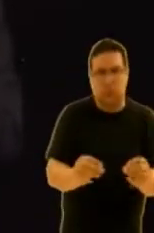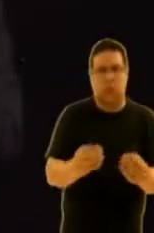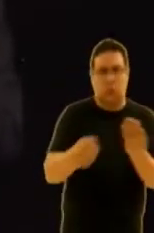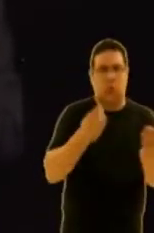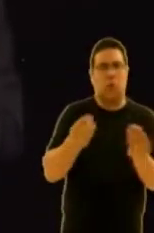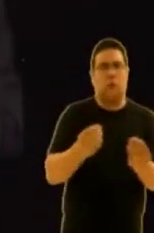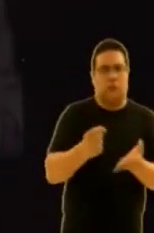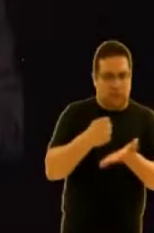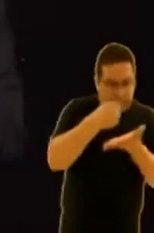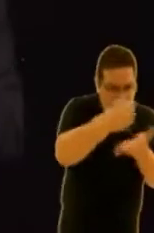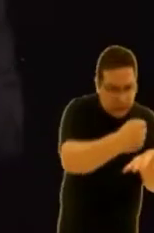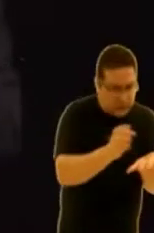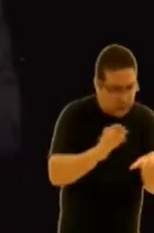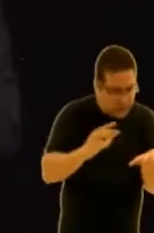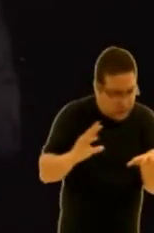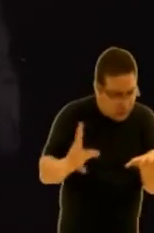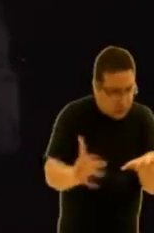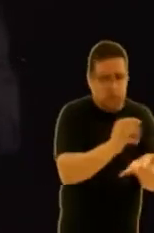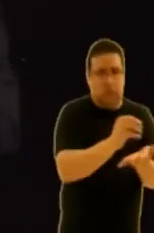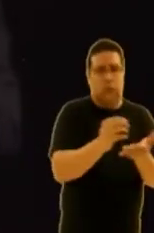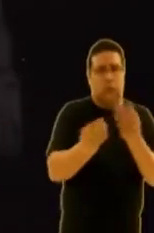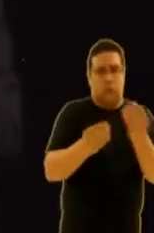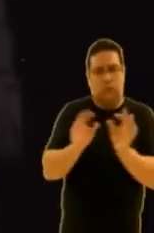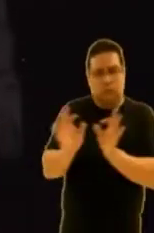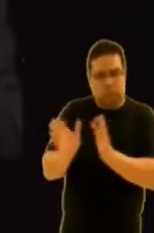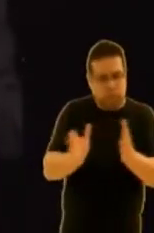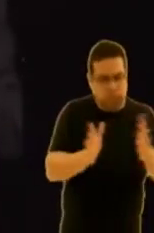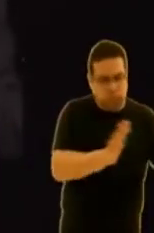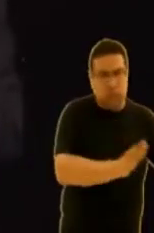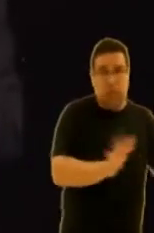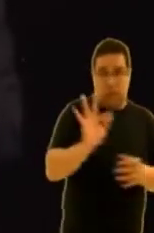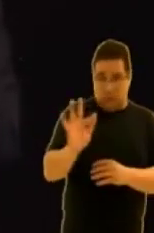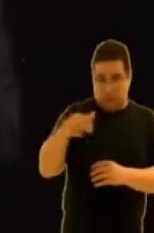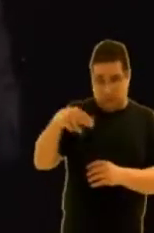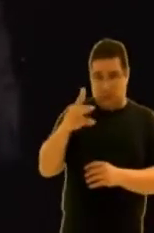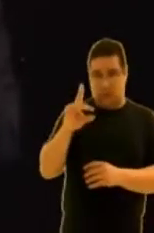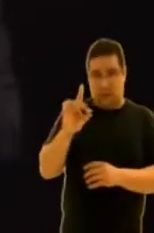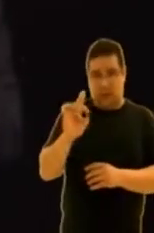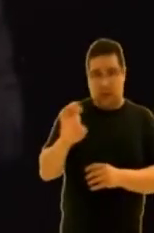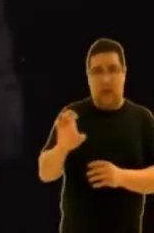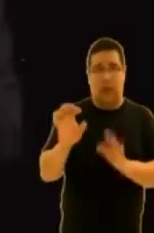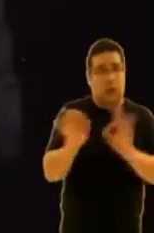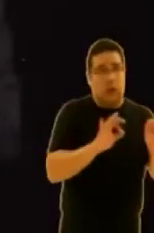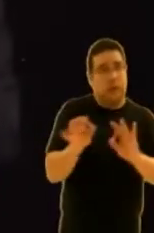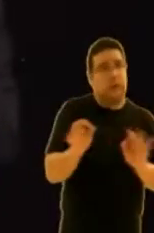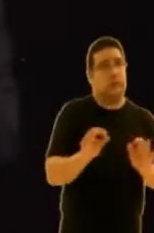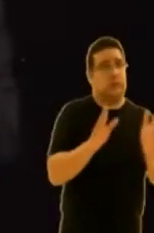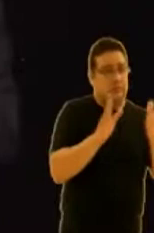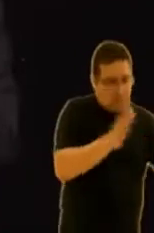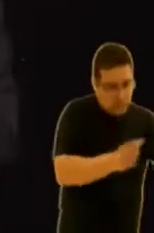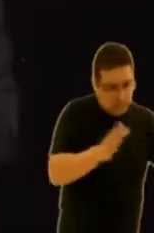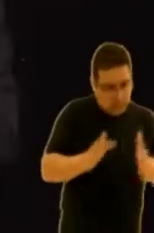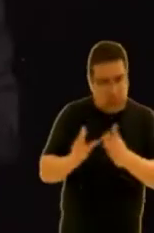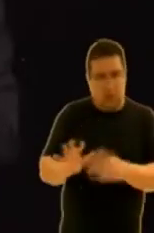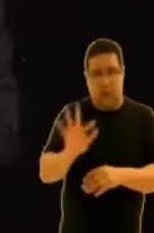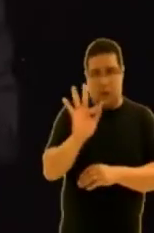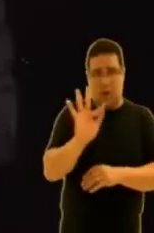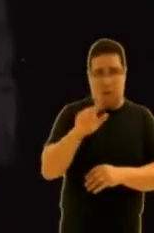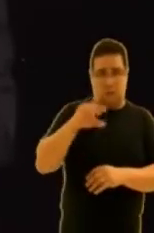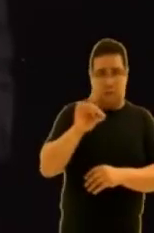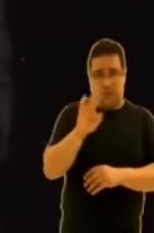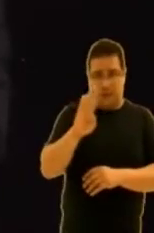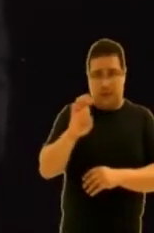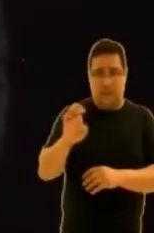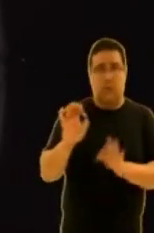toda a educação básica e assim ele foi se constituindo. O FNDE faz os repasses do Fundeb e do Salário e